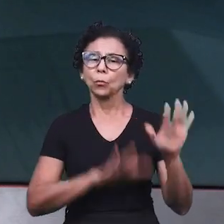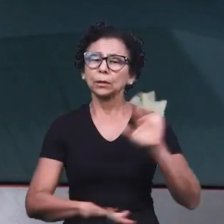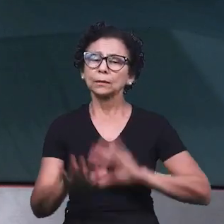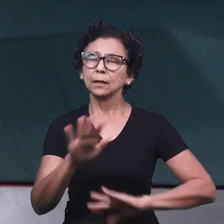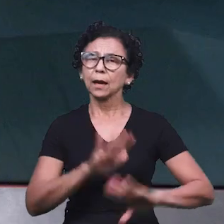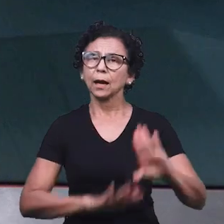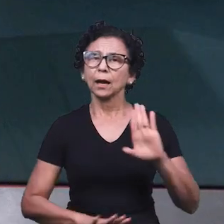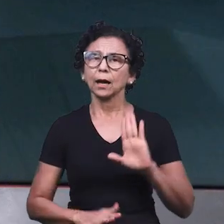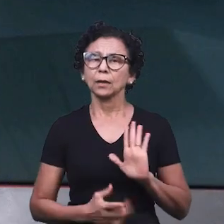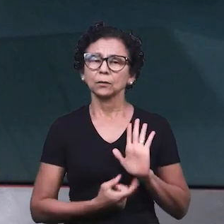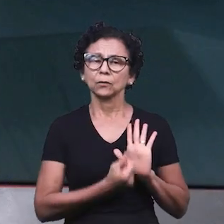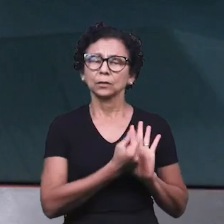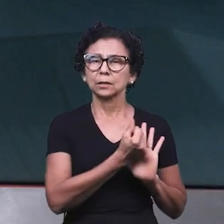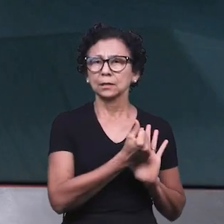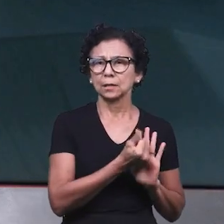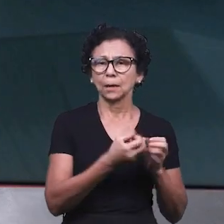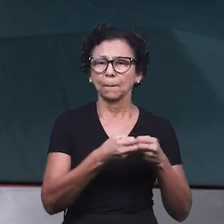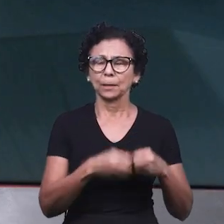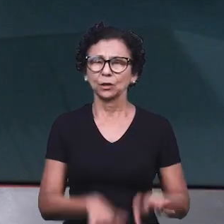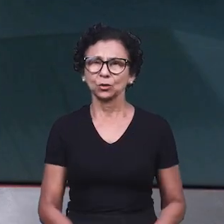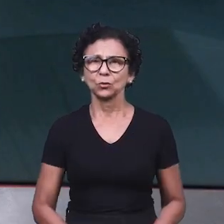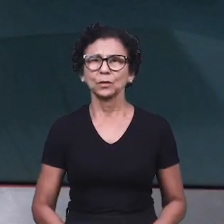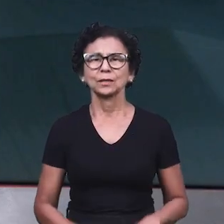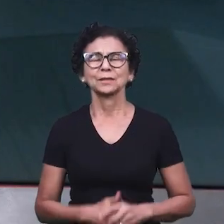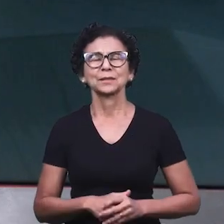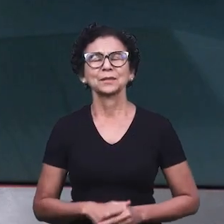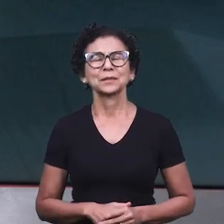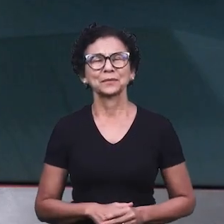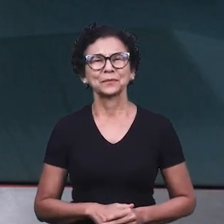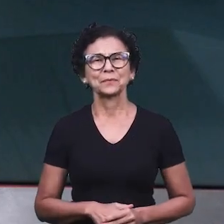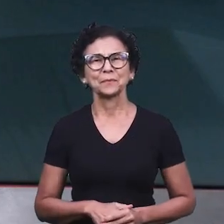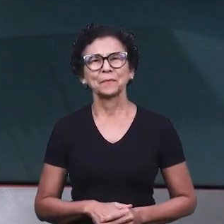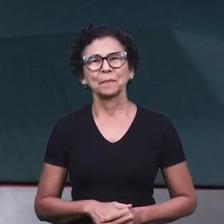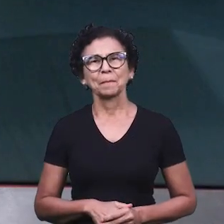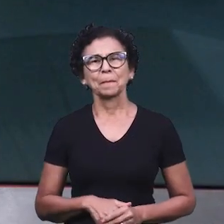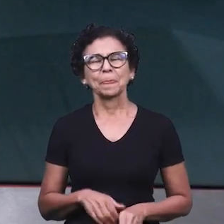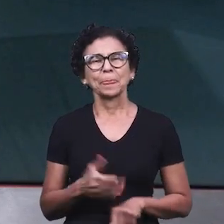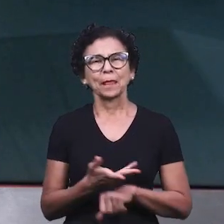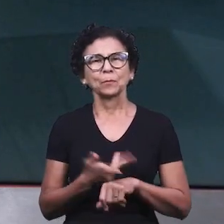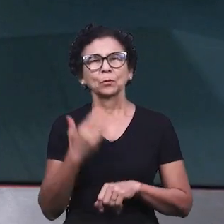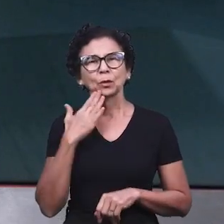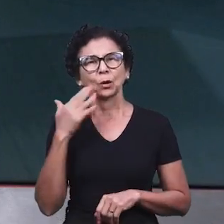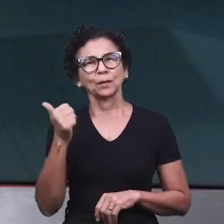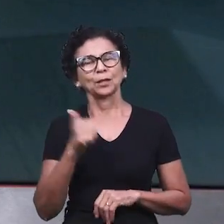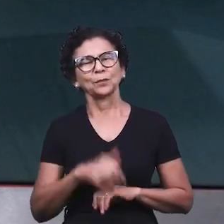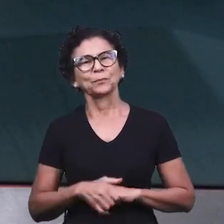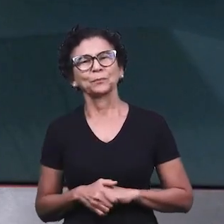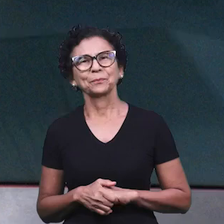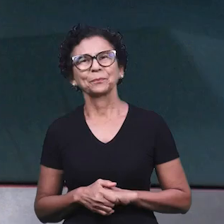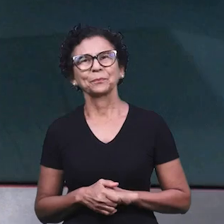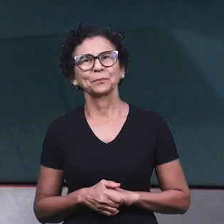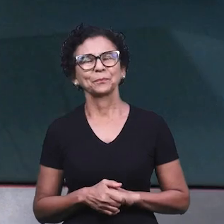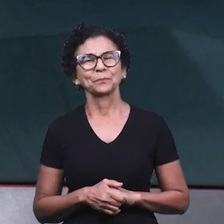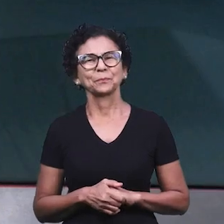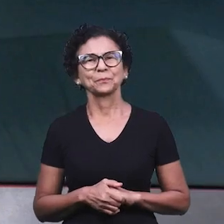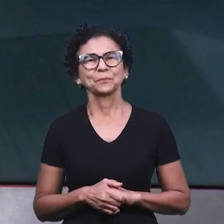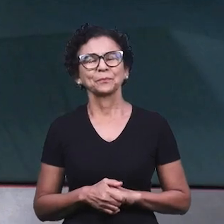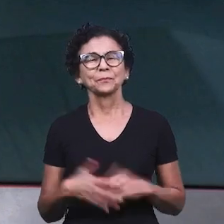Familiar. Foi muito bom ter você conosco. Assista